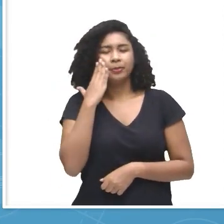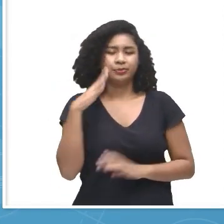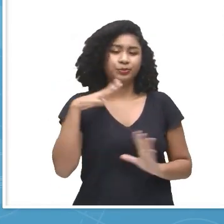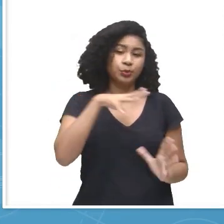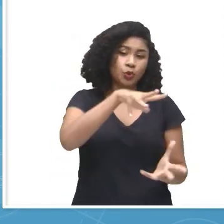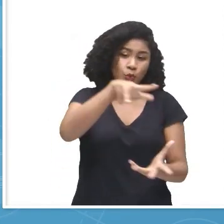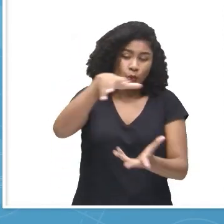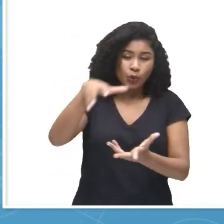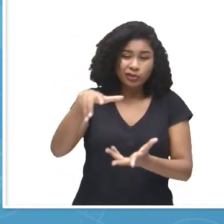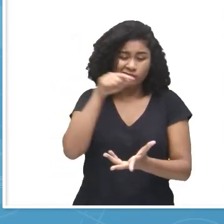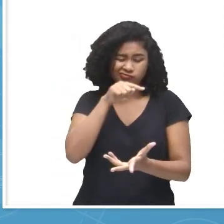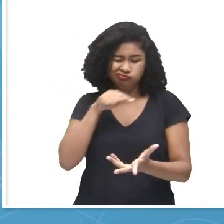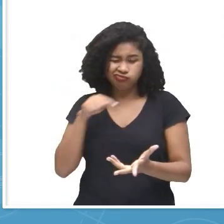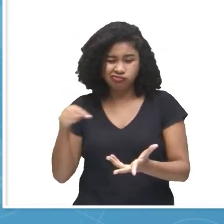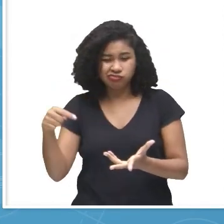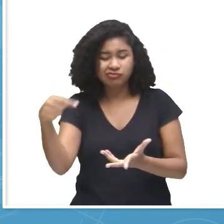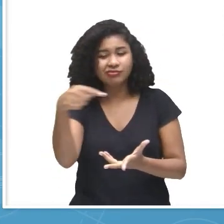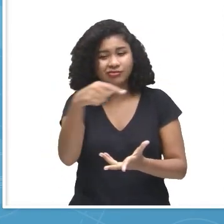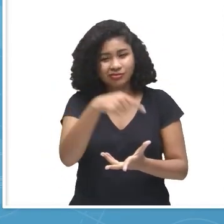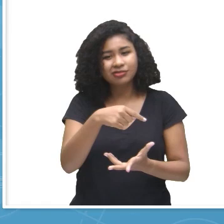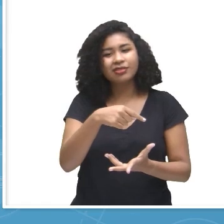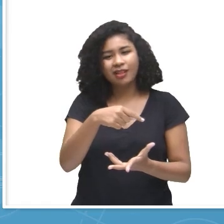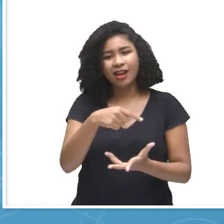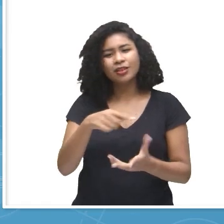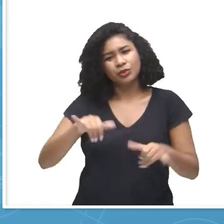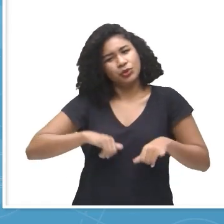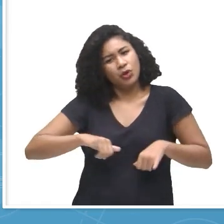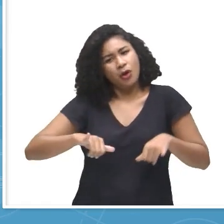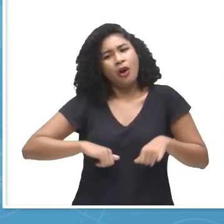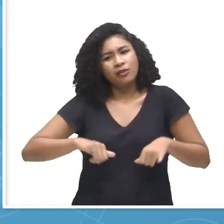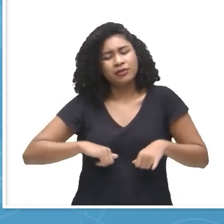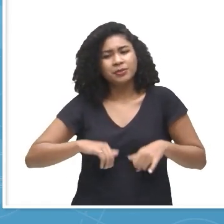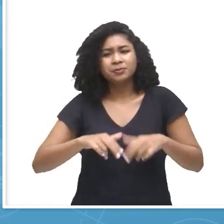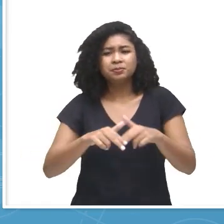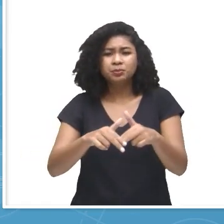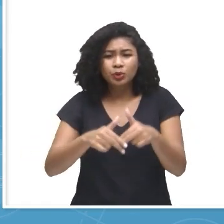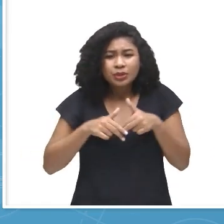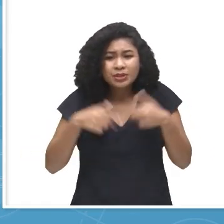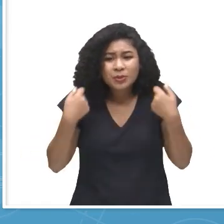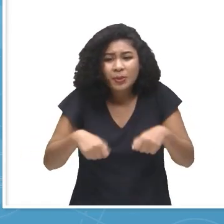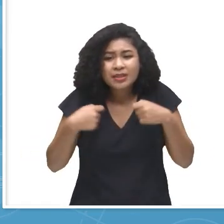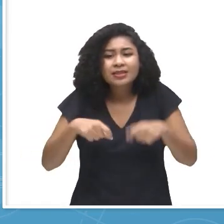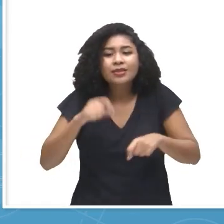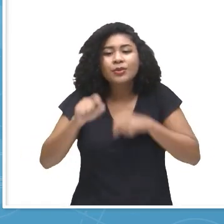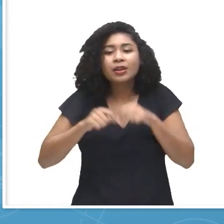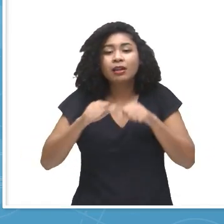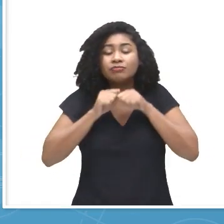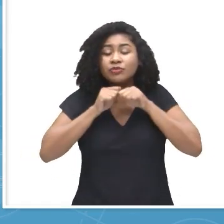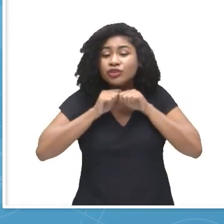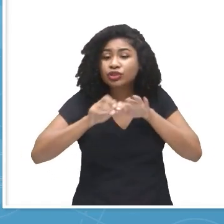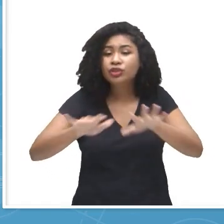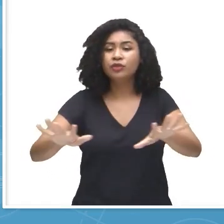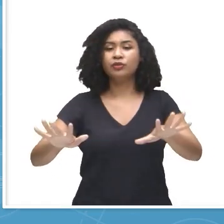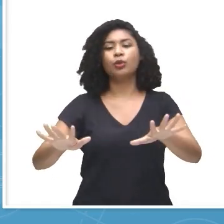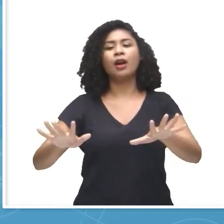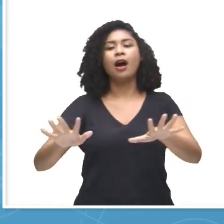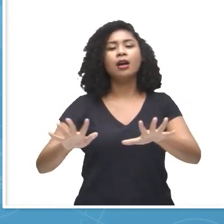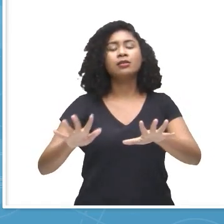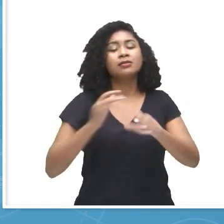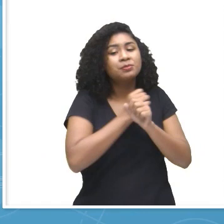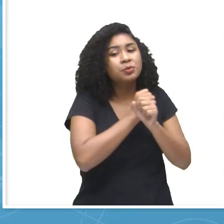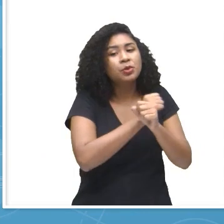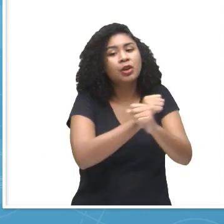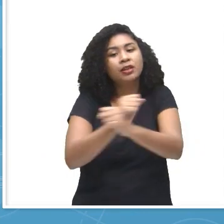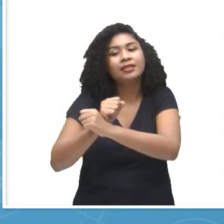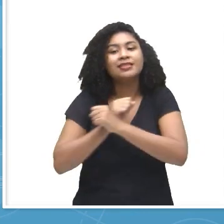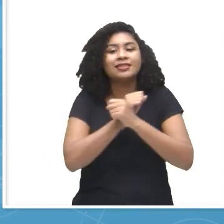pandemia. Então, a gente precisa estimular as pessoas a estarem se vacinando, a estarem se cuidando principalmente, tá bom? Todos